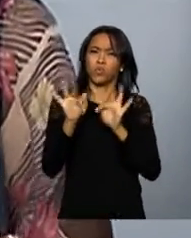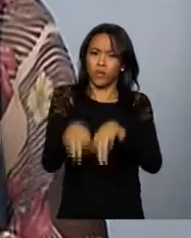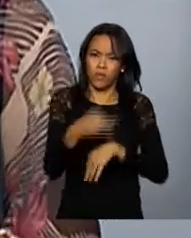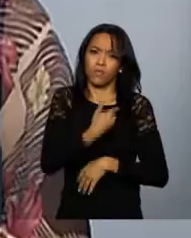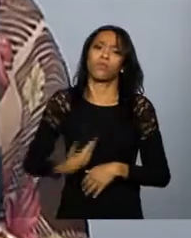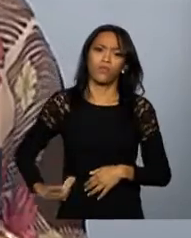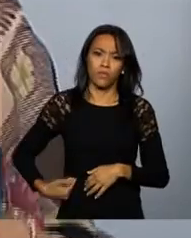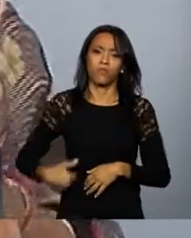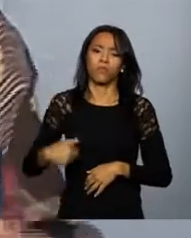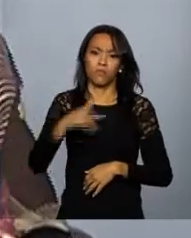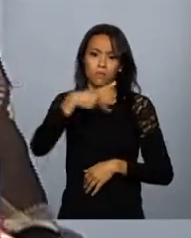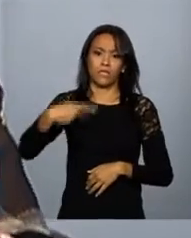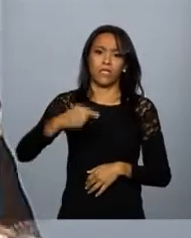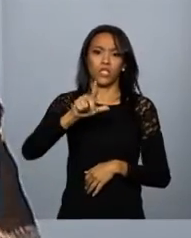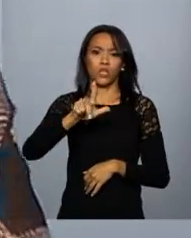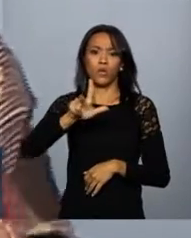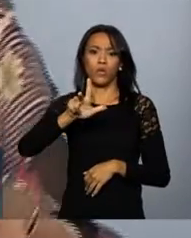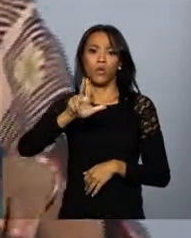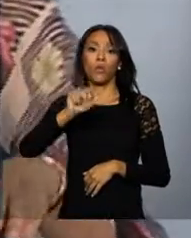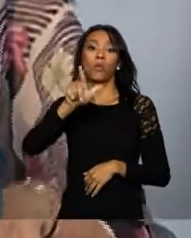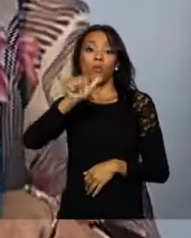presidente Lula, nós